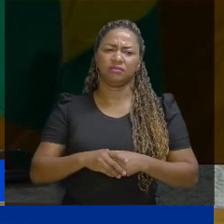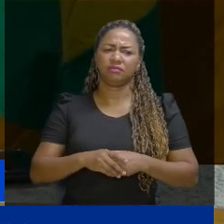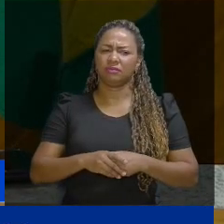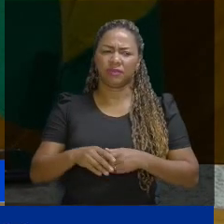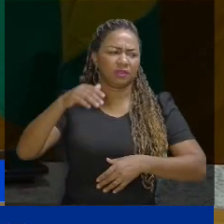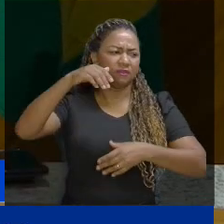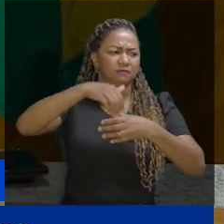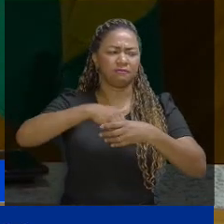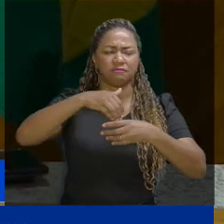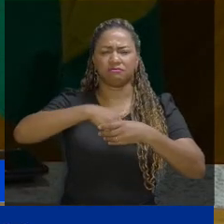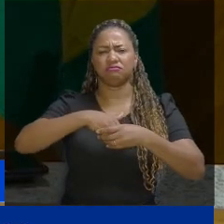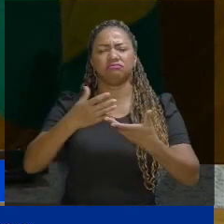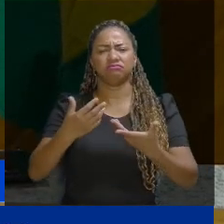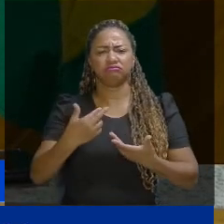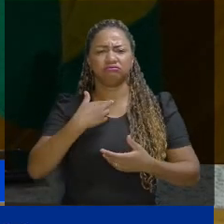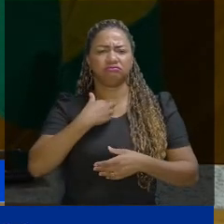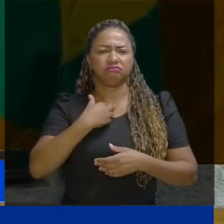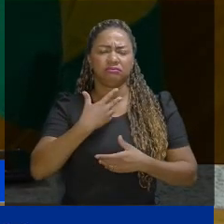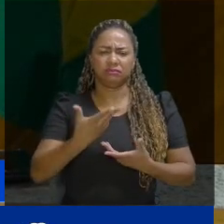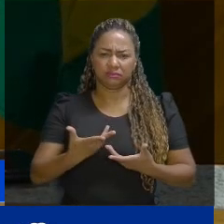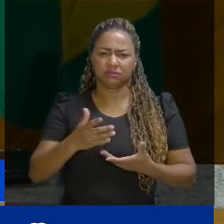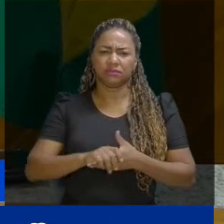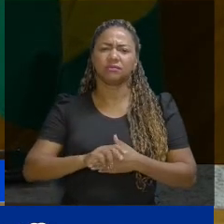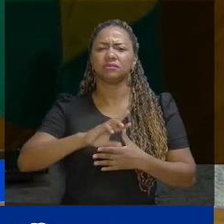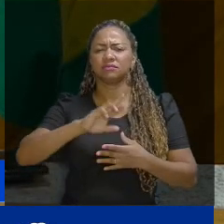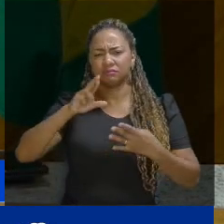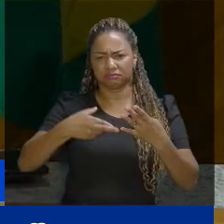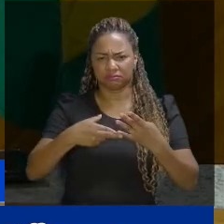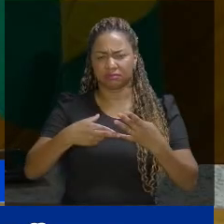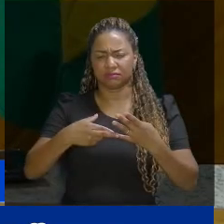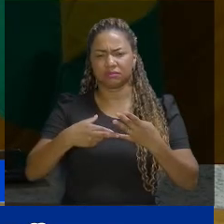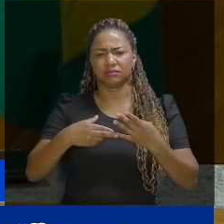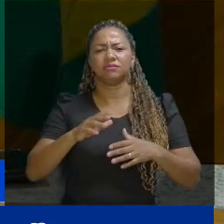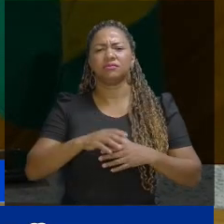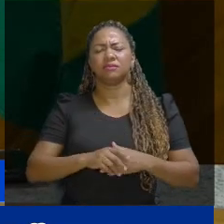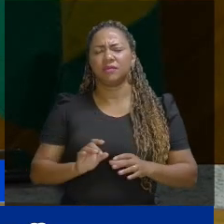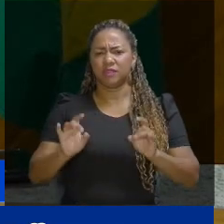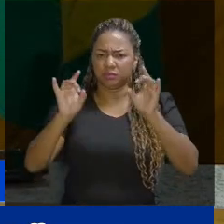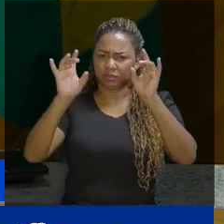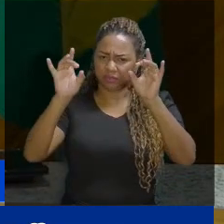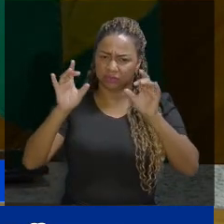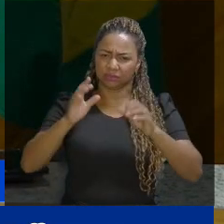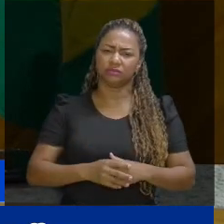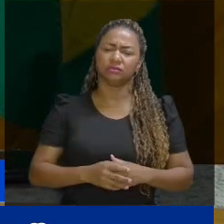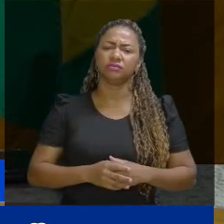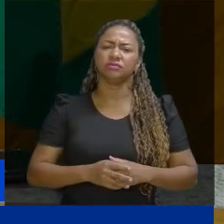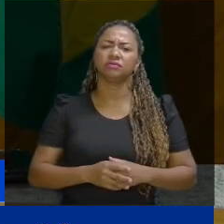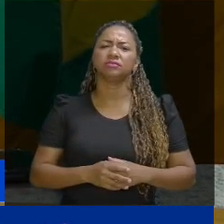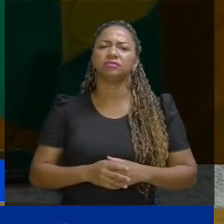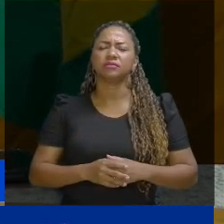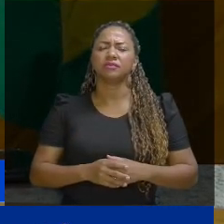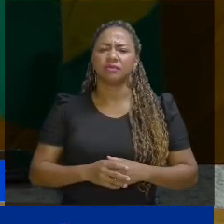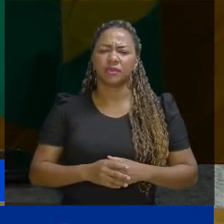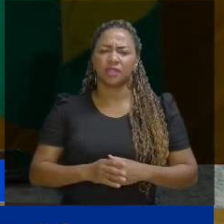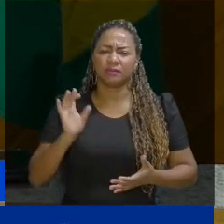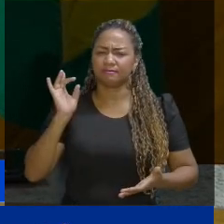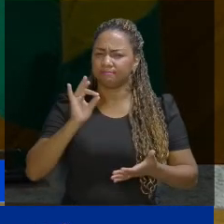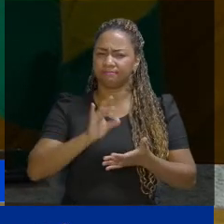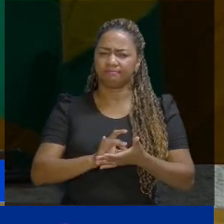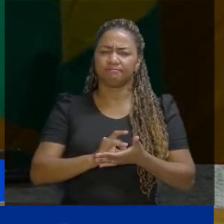do artigo da Lei Complementar 64, em recurso ordinário e não em recurso especial, a questão que